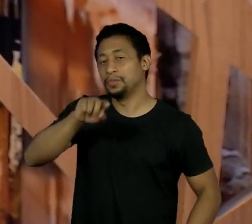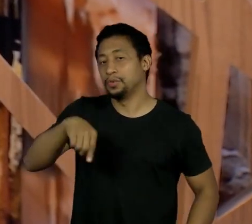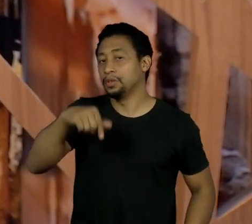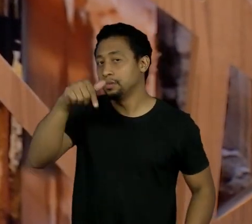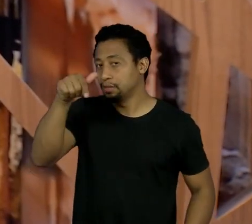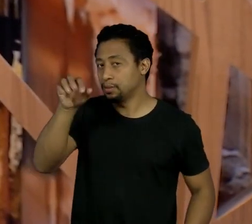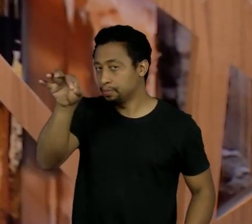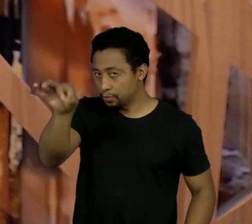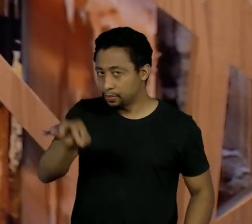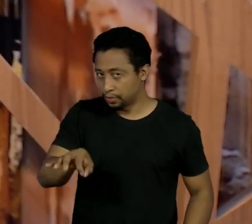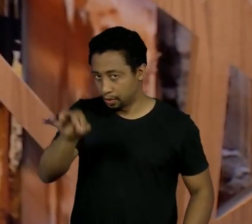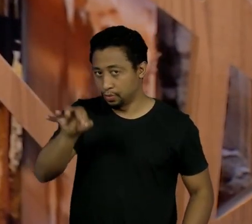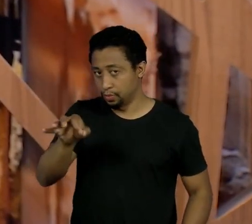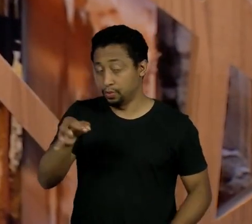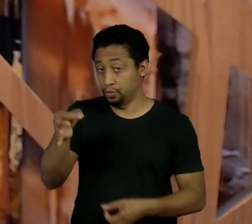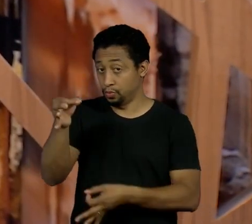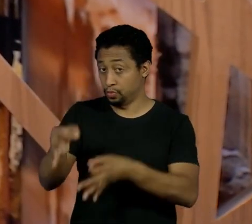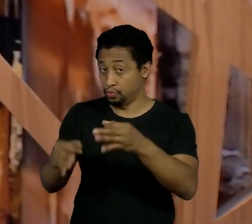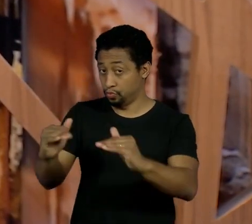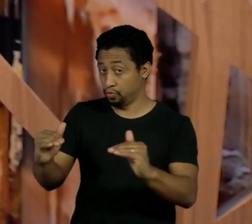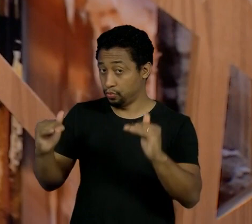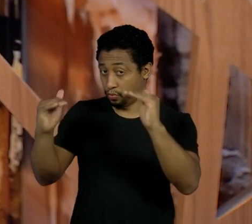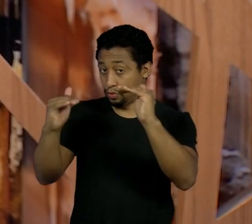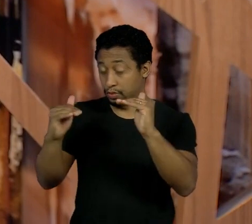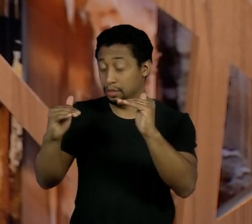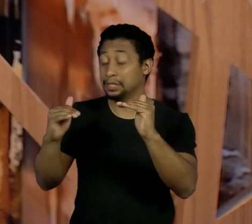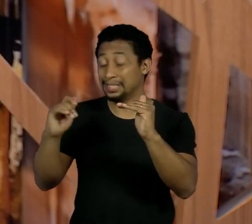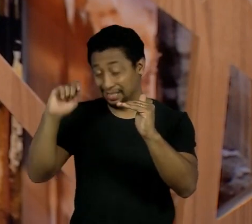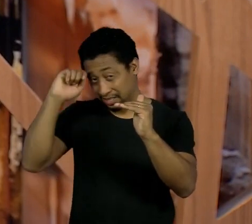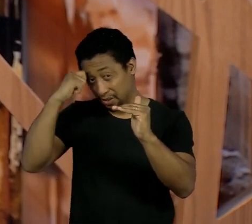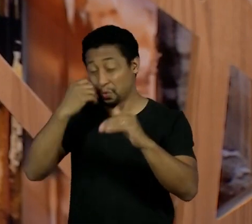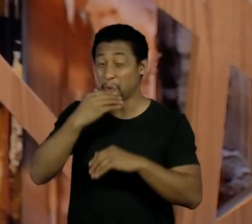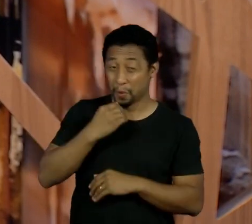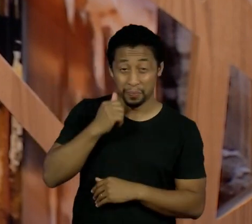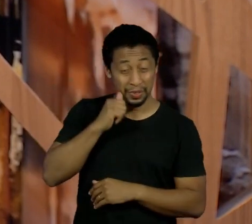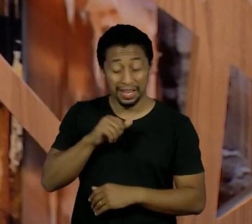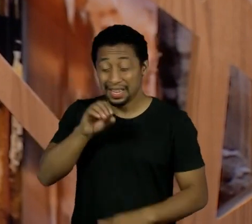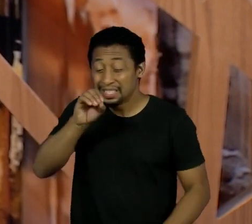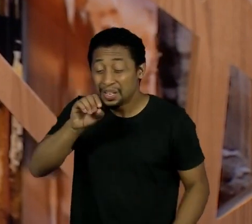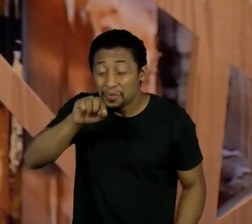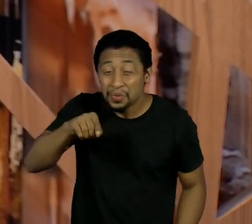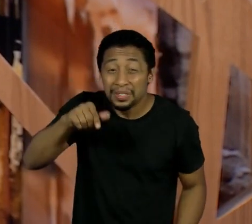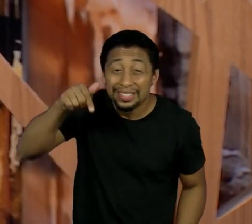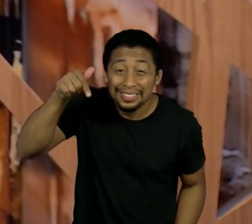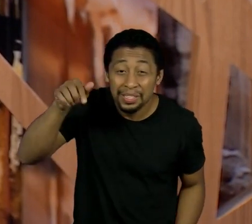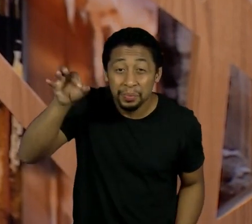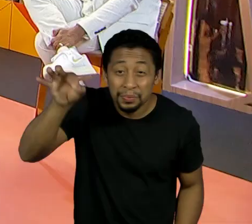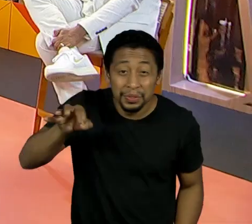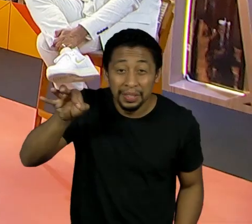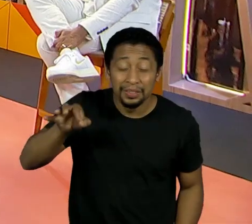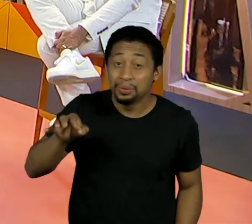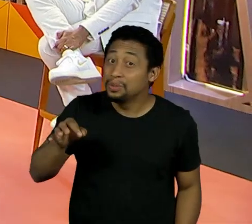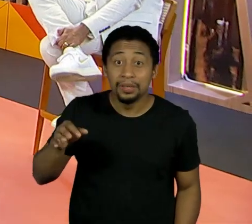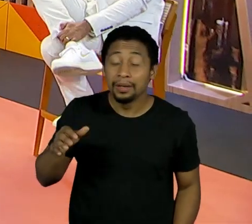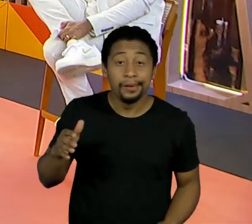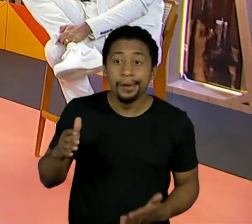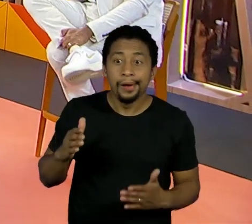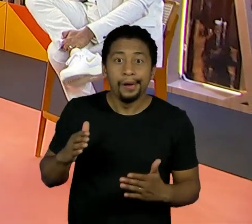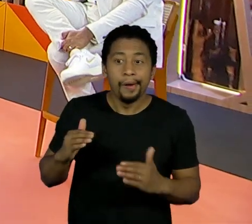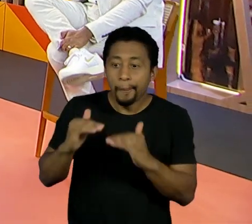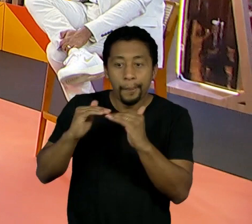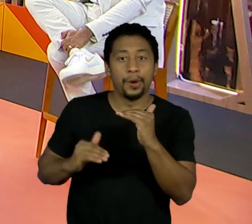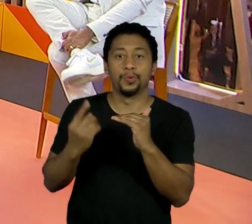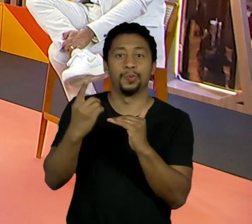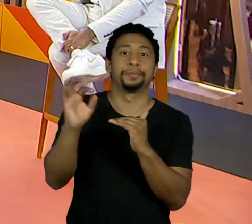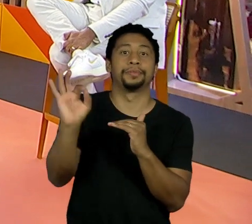0,7% de juízes homens e mulheres negras. 0,7%. Não chega a 1%. A Cida ela fala uma coisa muito